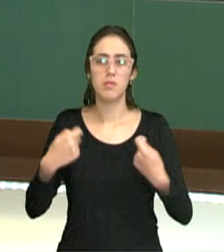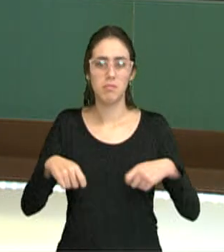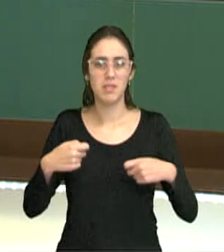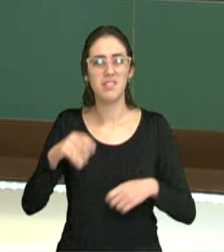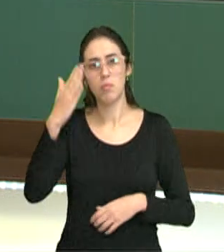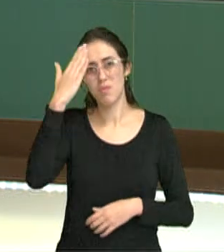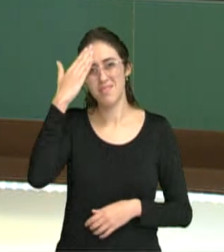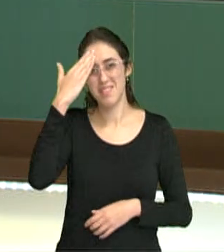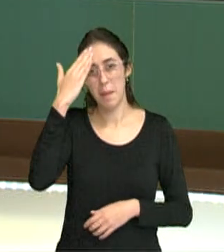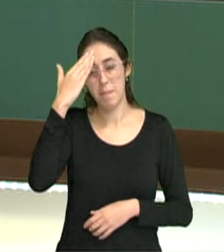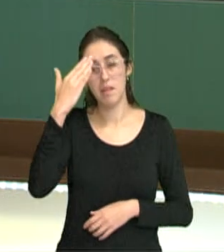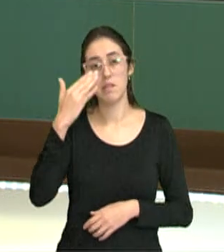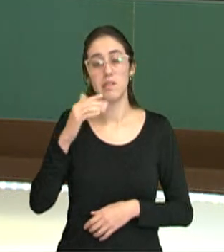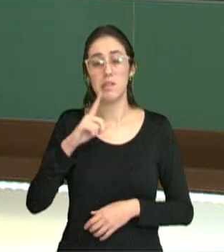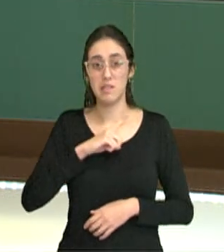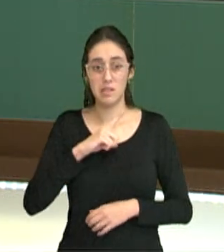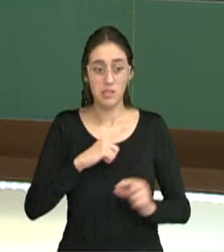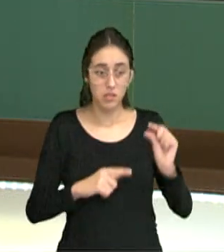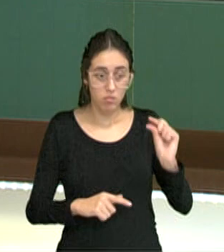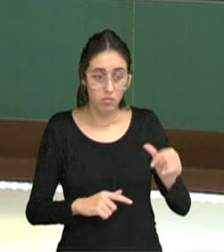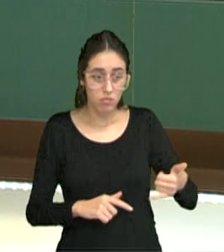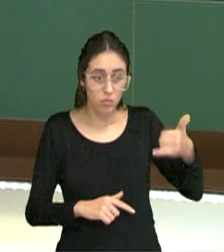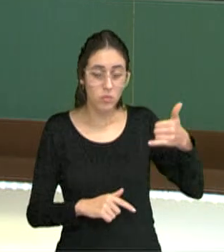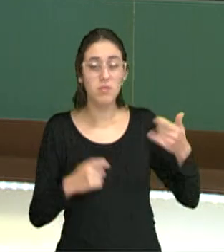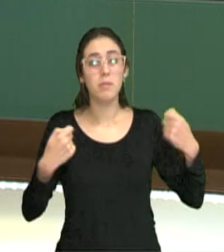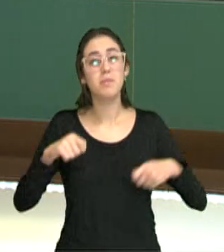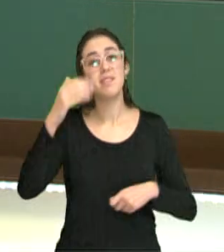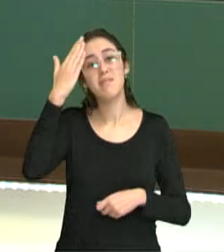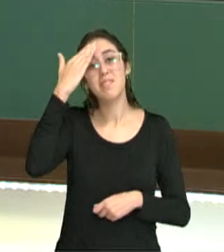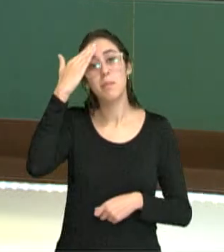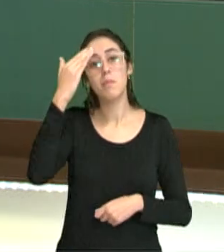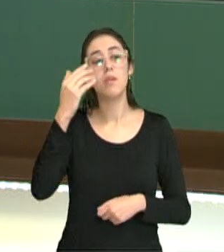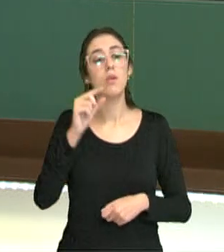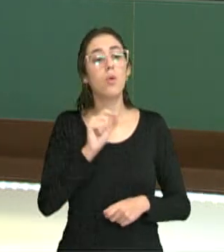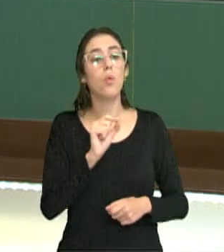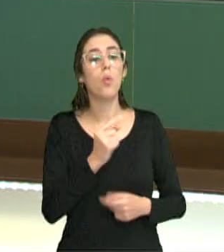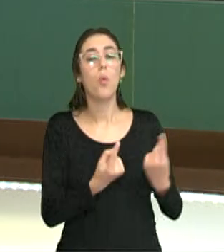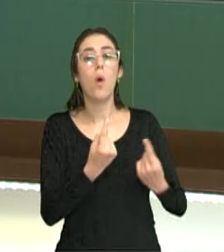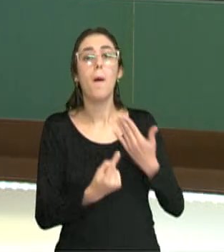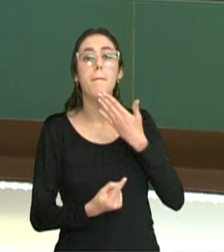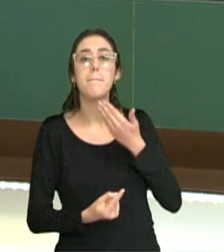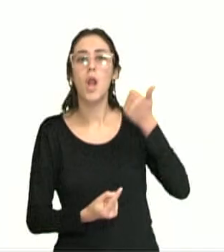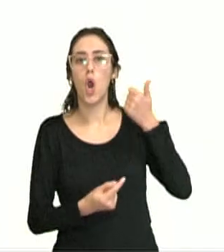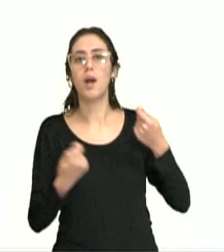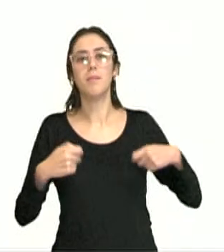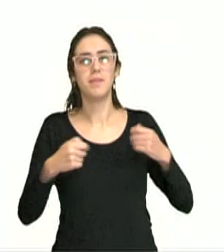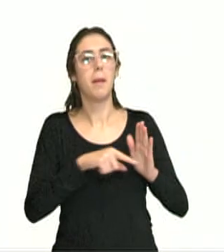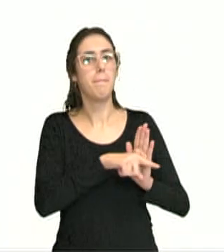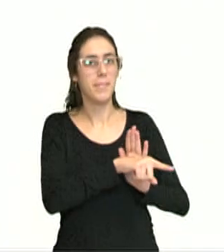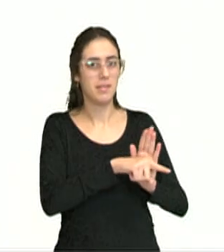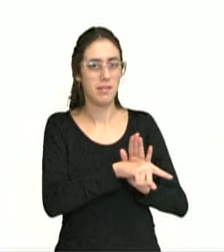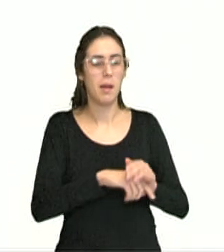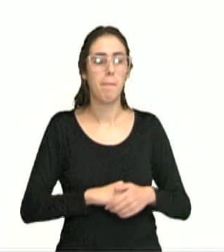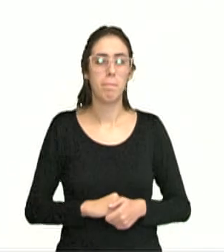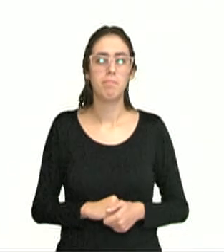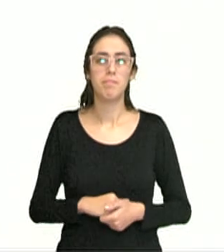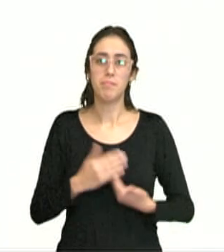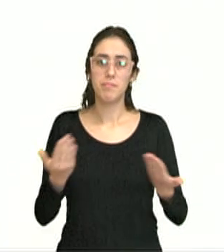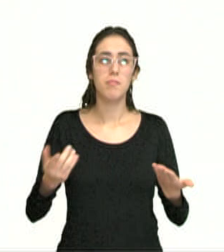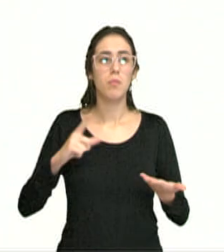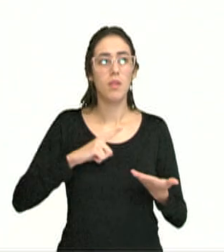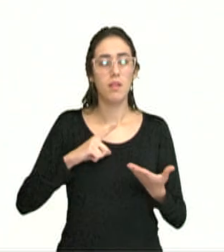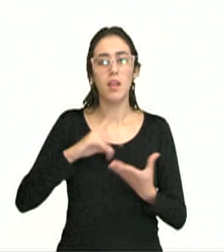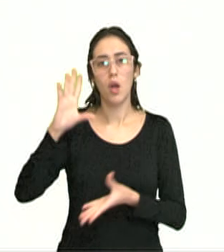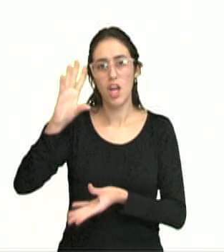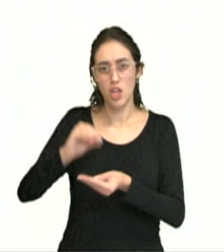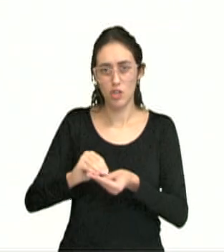ser pequeno, a gente tem que saber escolher as melhores aplicações. Então aqui nós temos exatamente um resumo